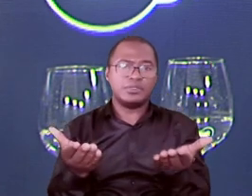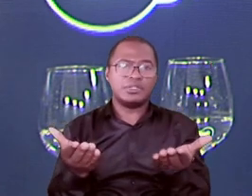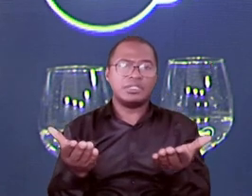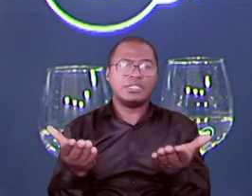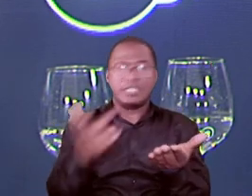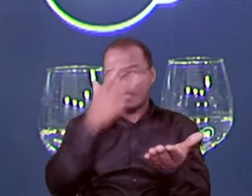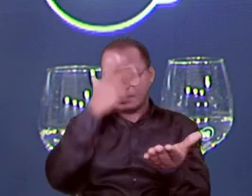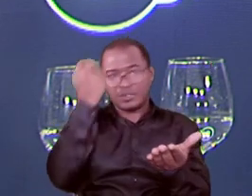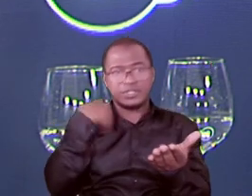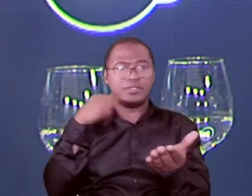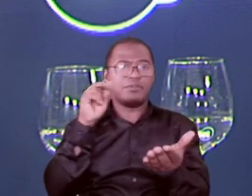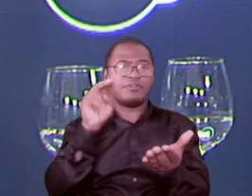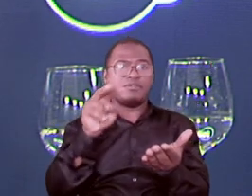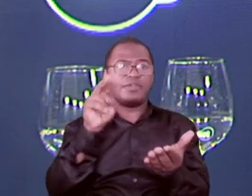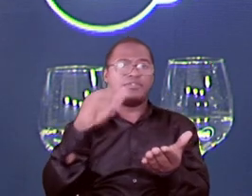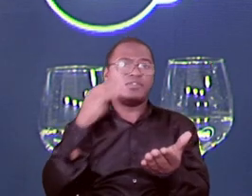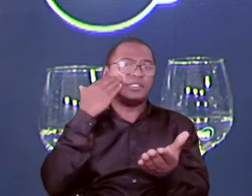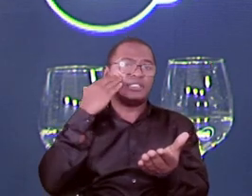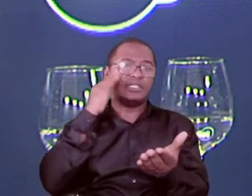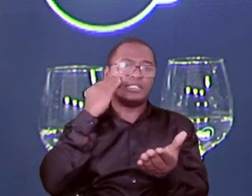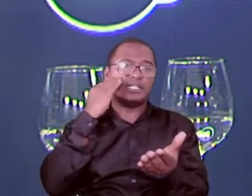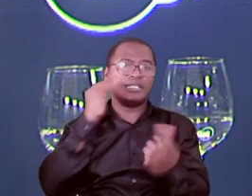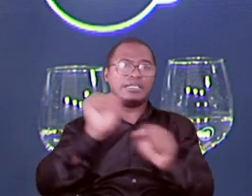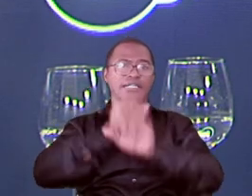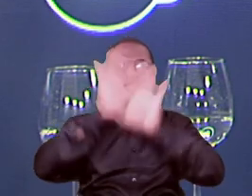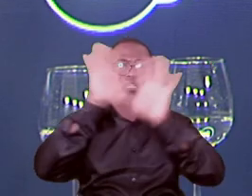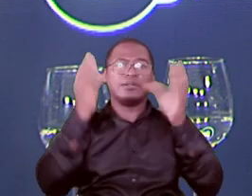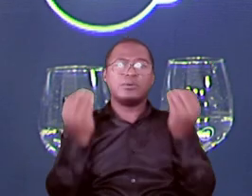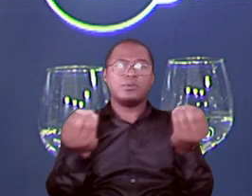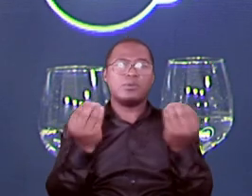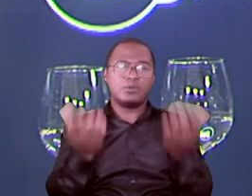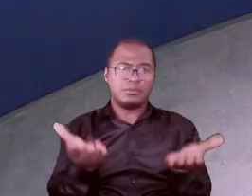assim se tivesse que entender um pouquinho como tangibilizar